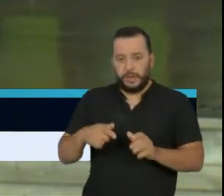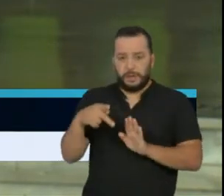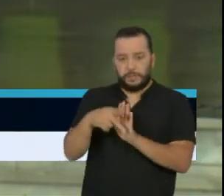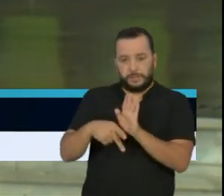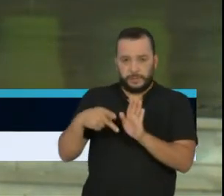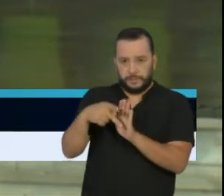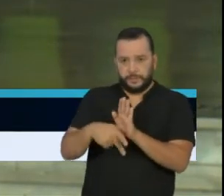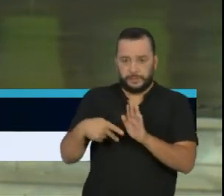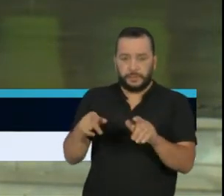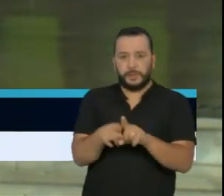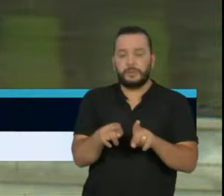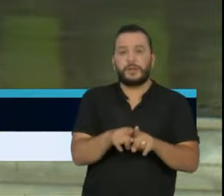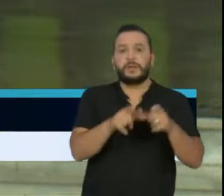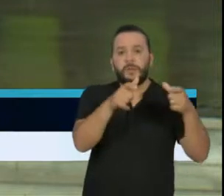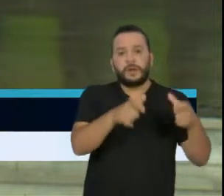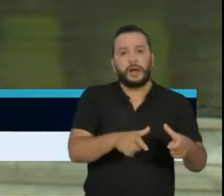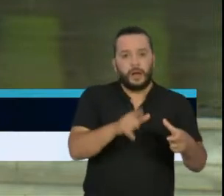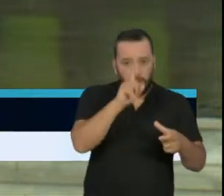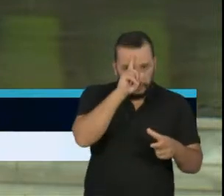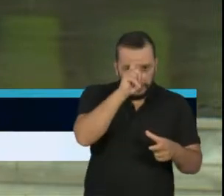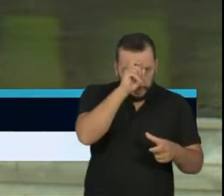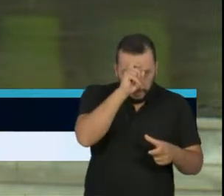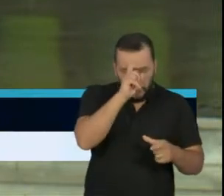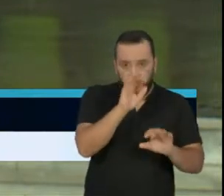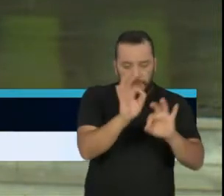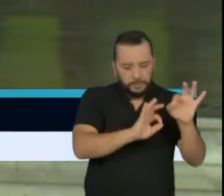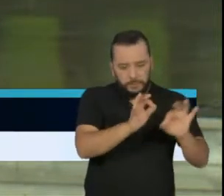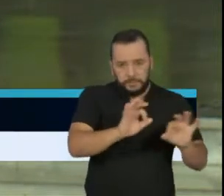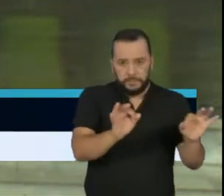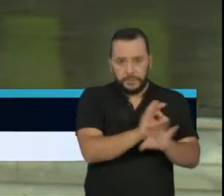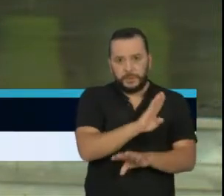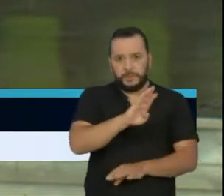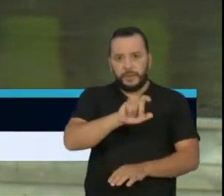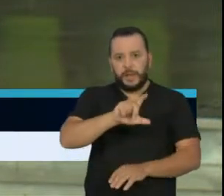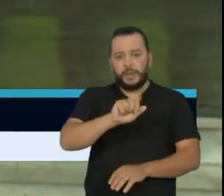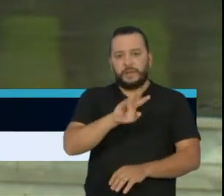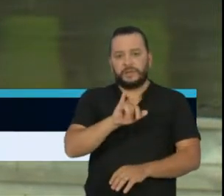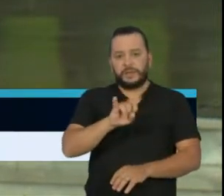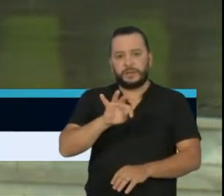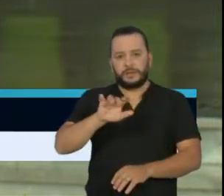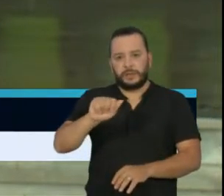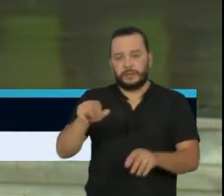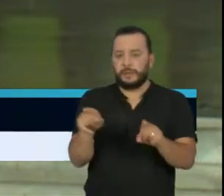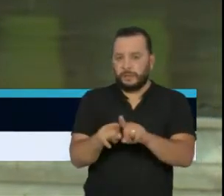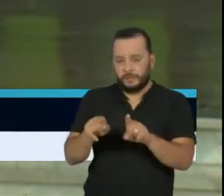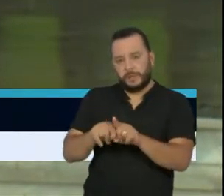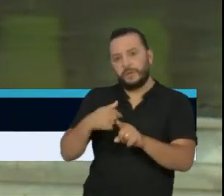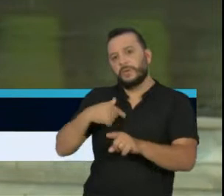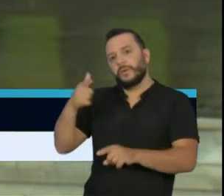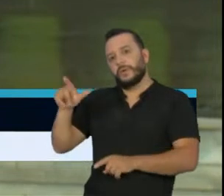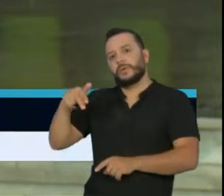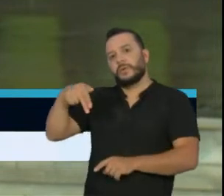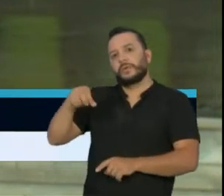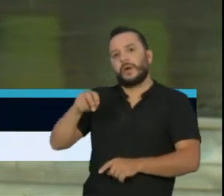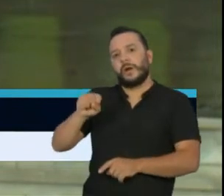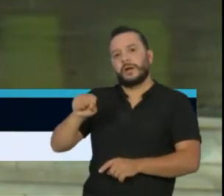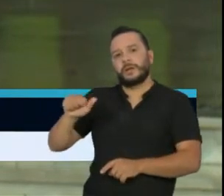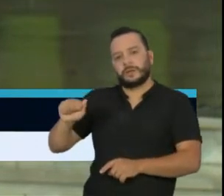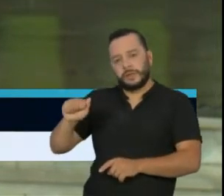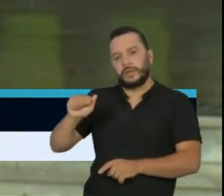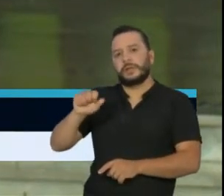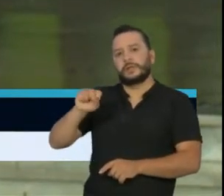Vista. Vamos entregar mais 2 hospitais, o Hospital Nossa Senhora do Caminho e o Hospital